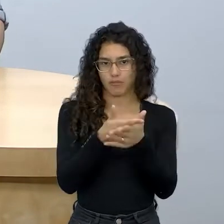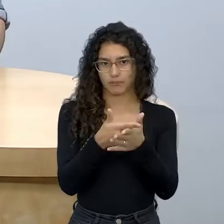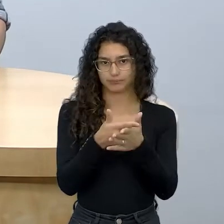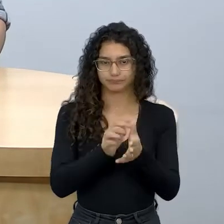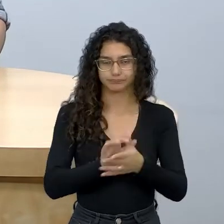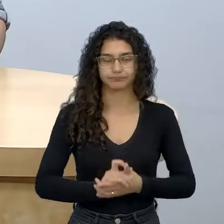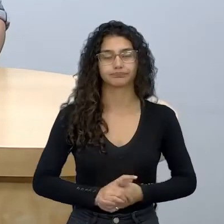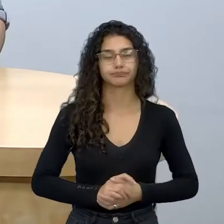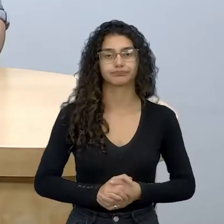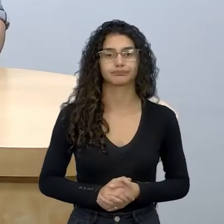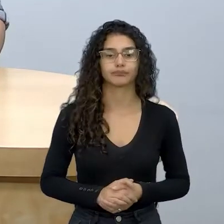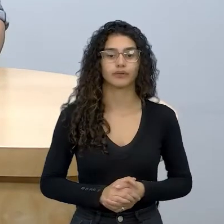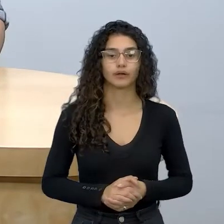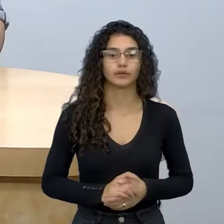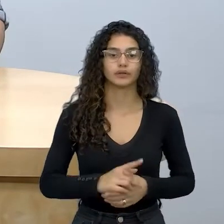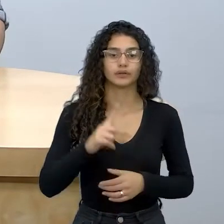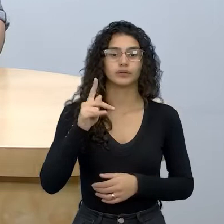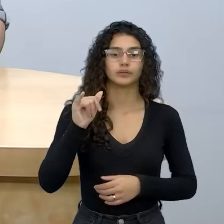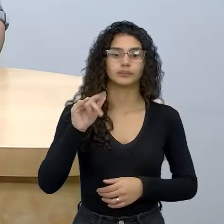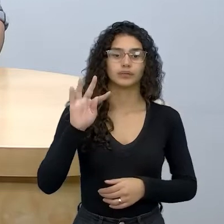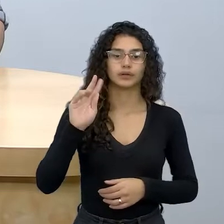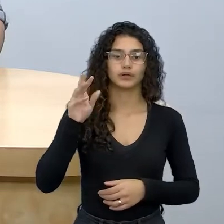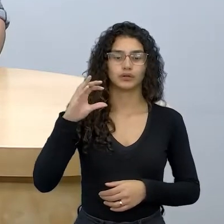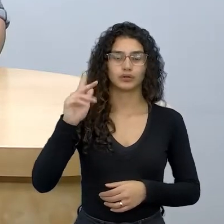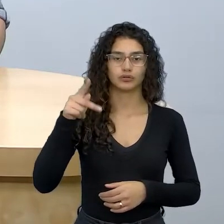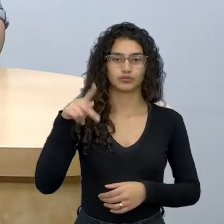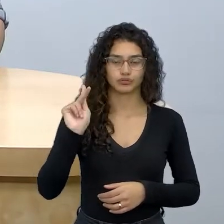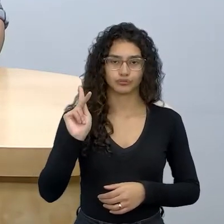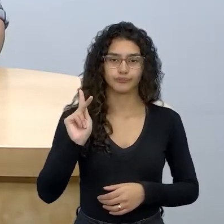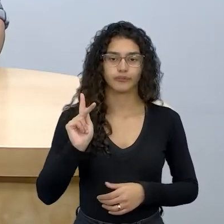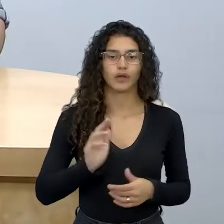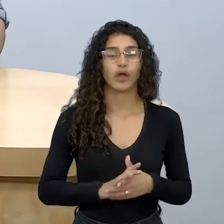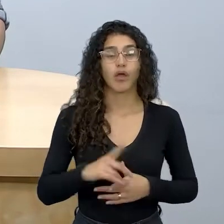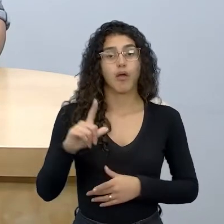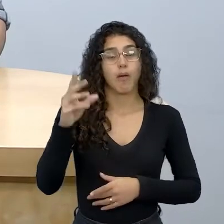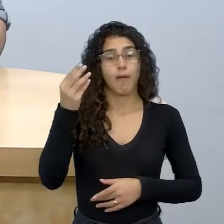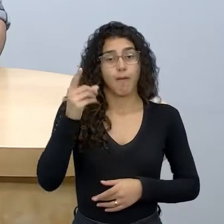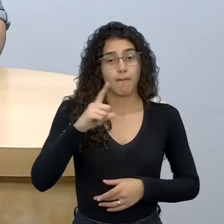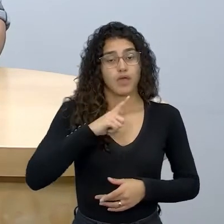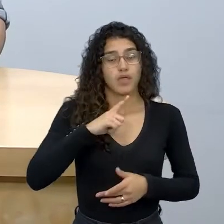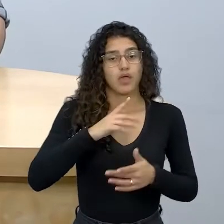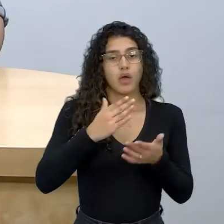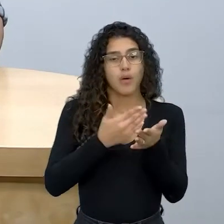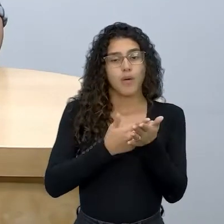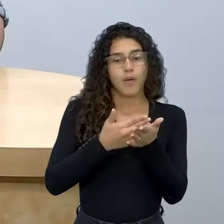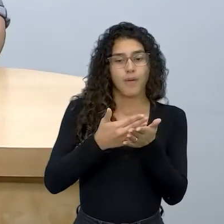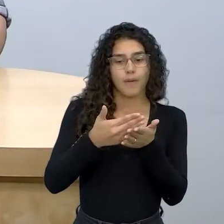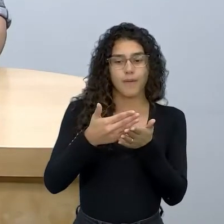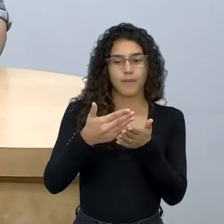né? Então, o pitch serve justamente para isso, para ter essa primeira